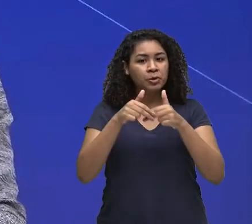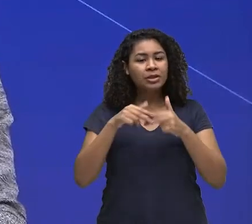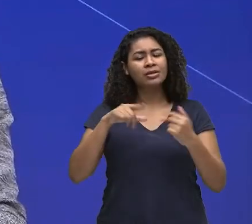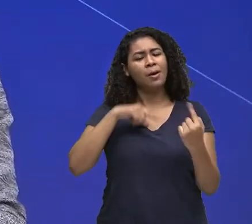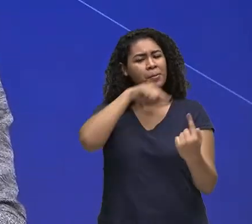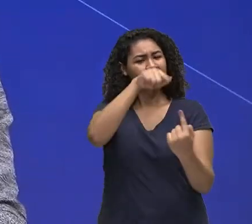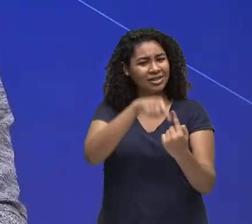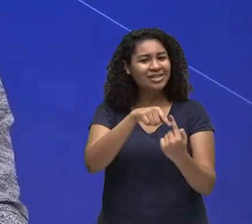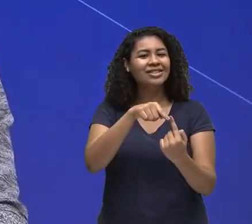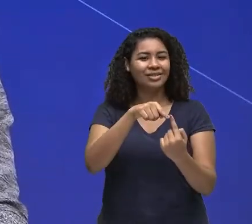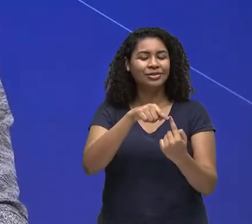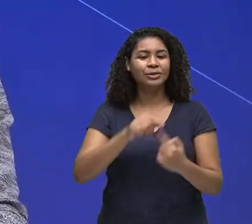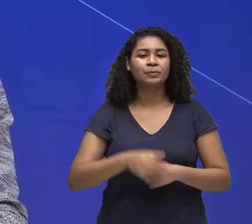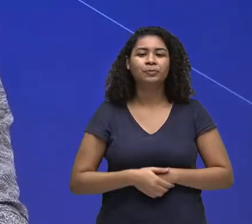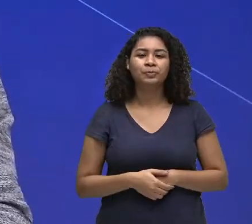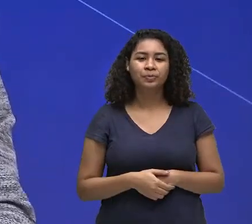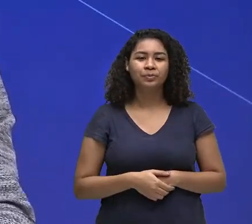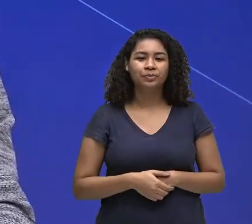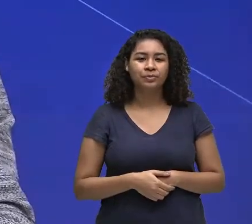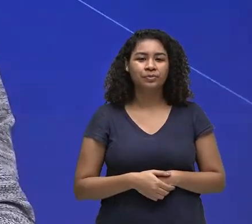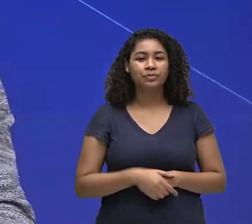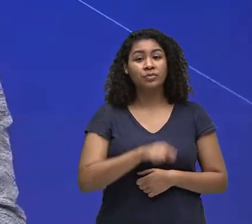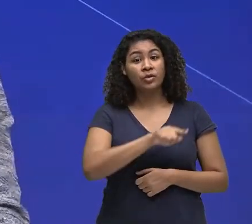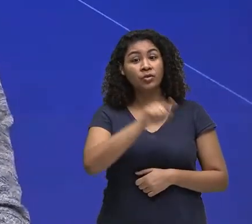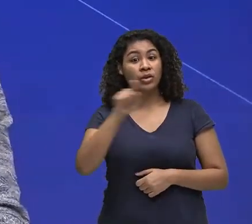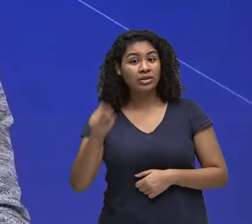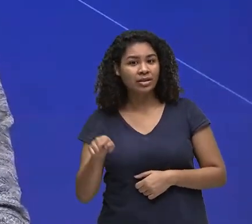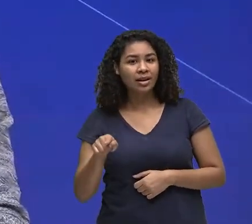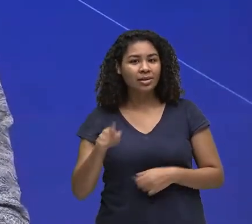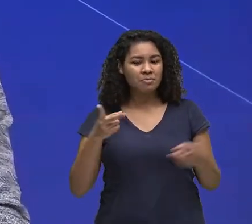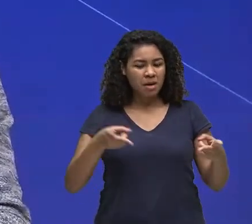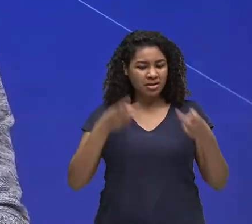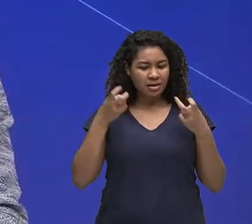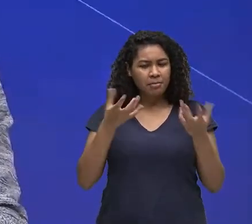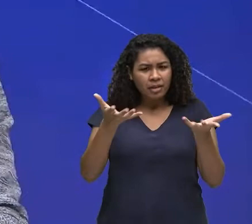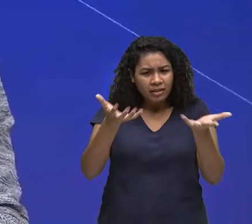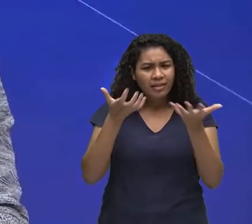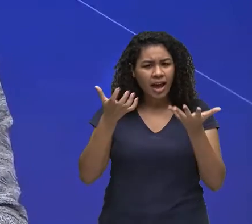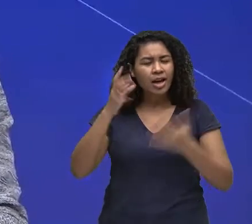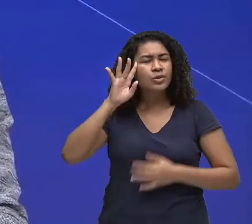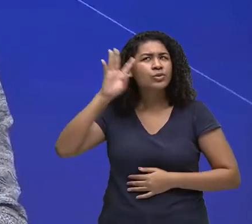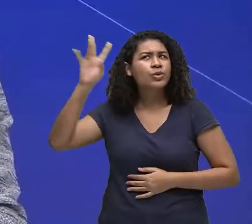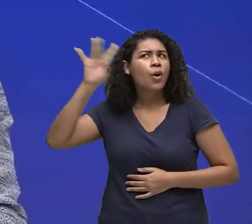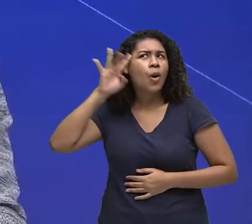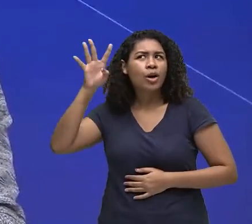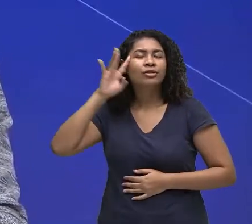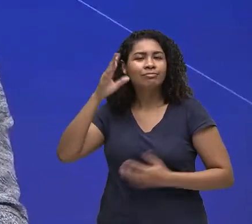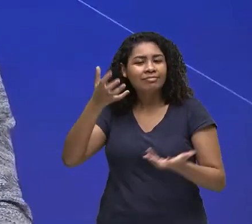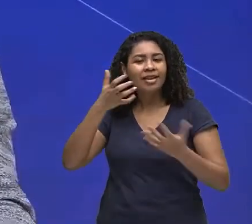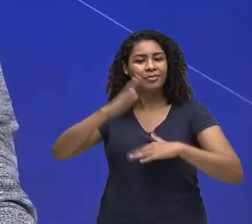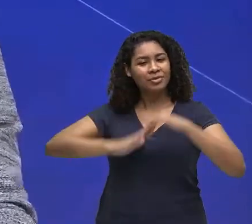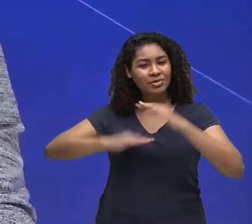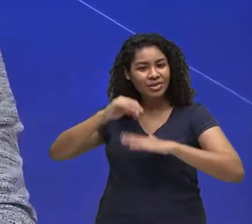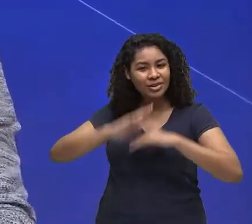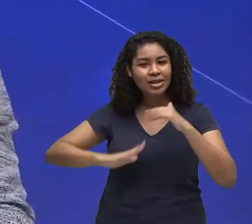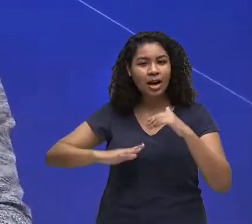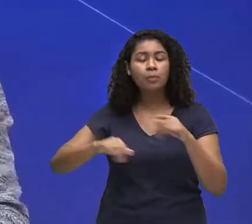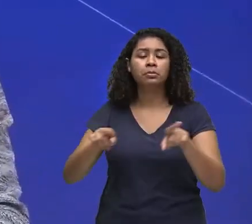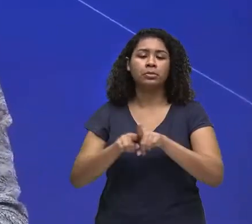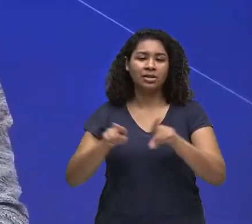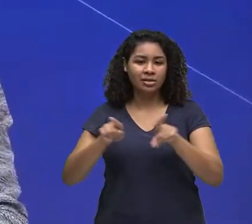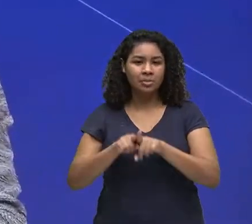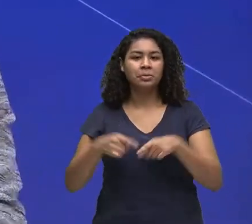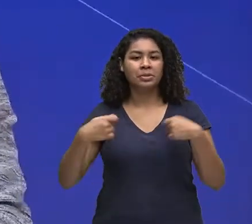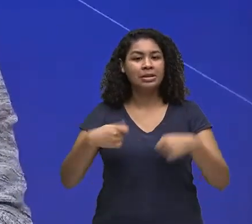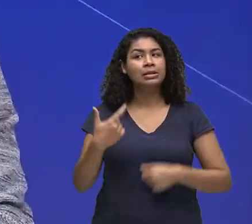também. Quando você vê isso como profissão, claro que você vê no aspecto de prazer, mas você também volta para os